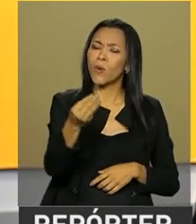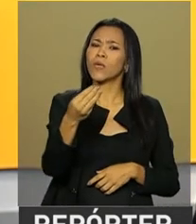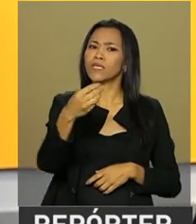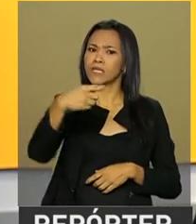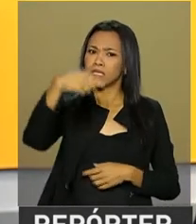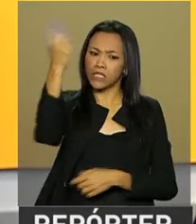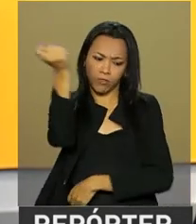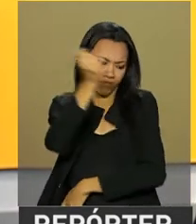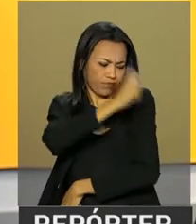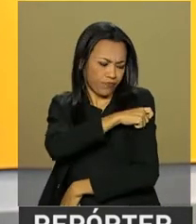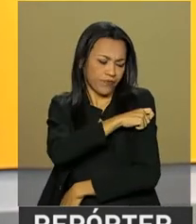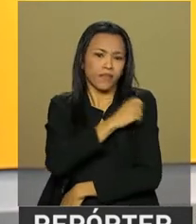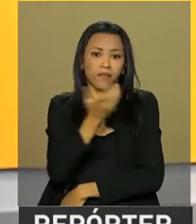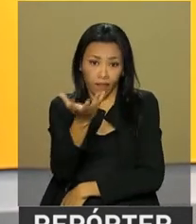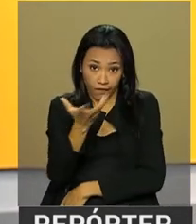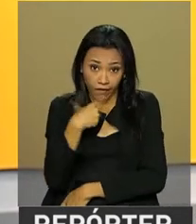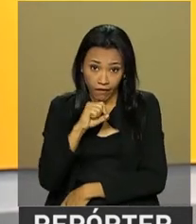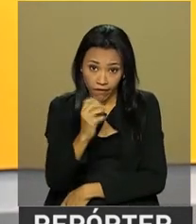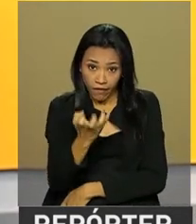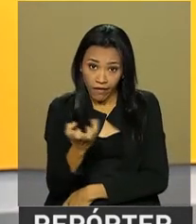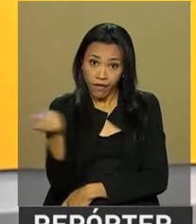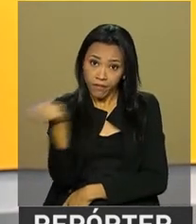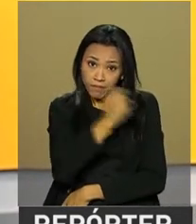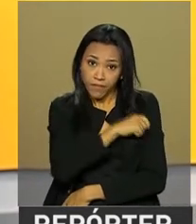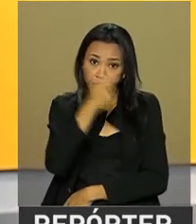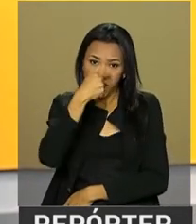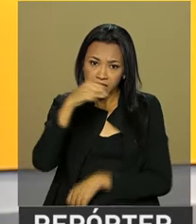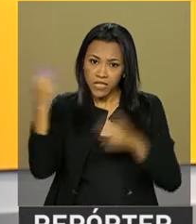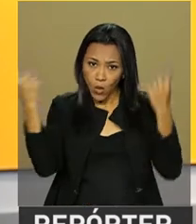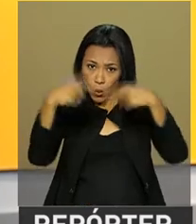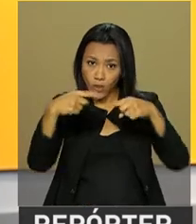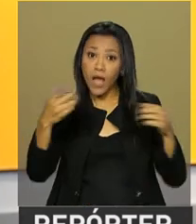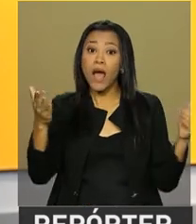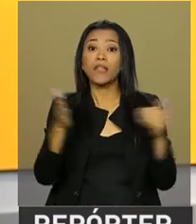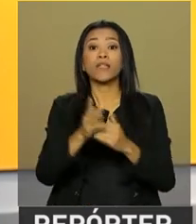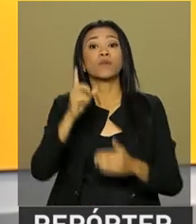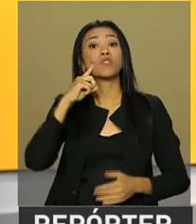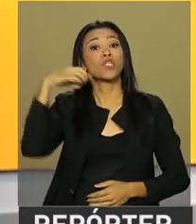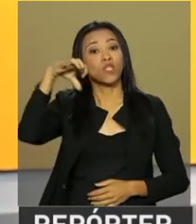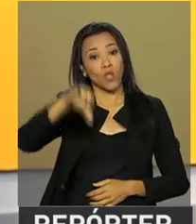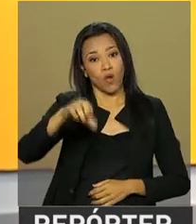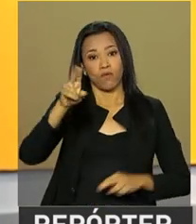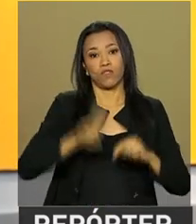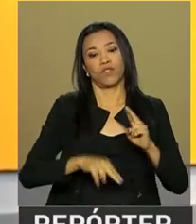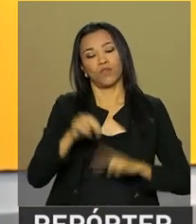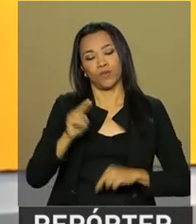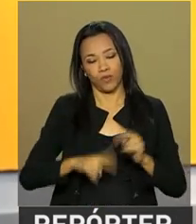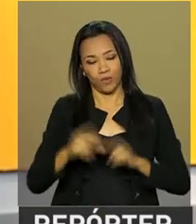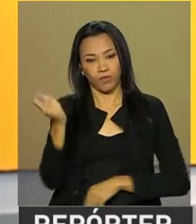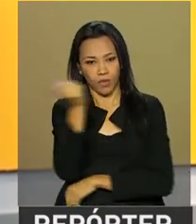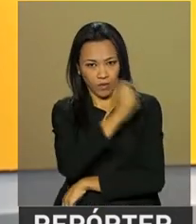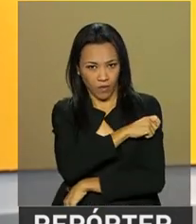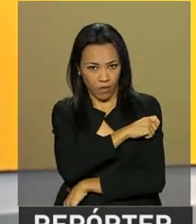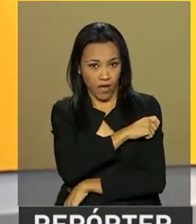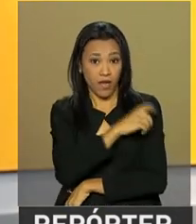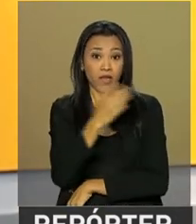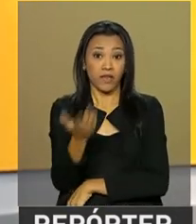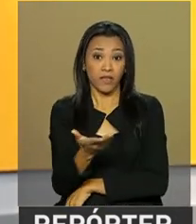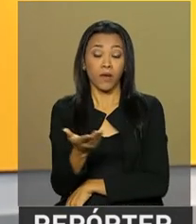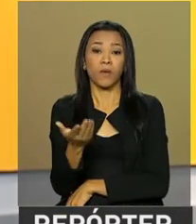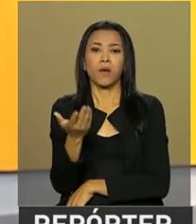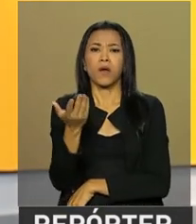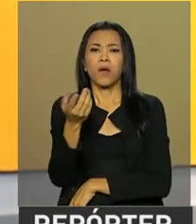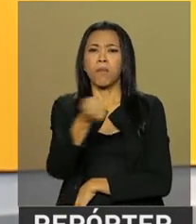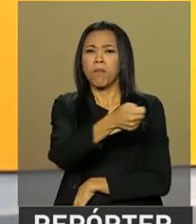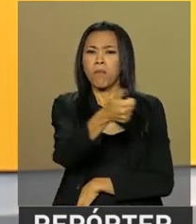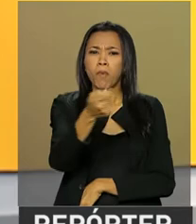diz quem quiser tomar a vacina contra a gripe têm até o dia 9 de junho para se prevenir com a baixa adesão do público